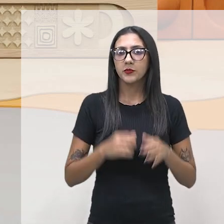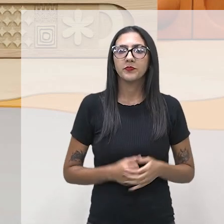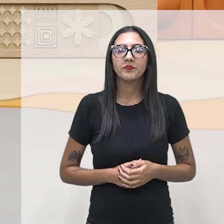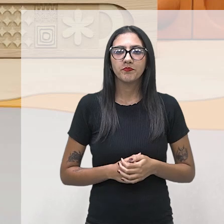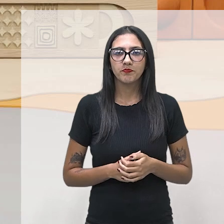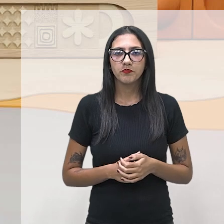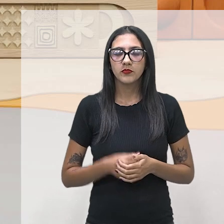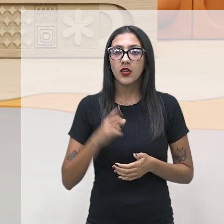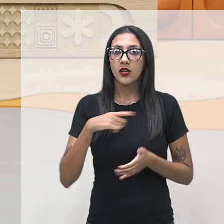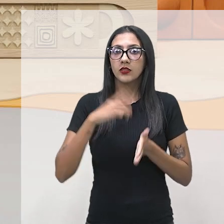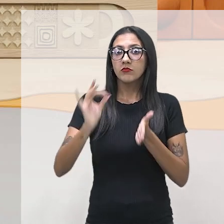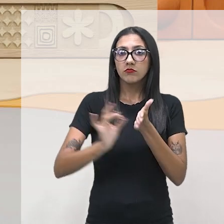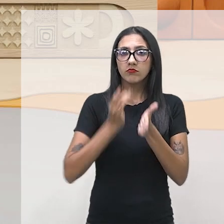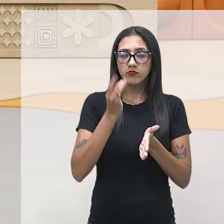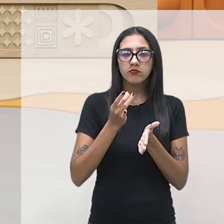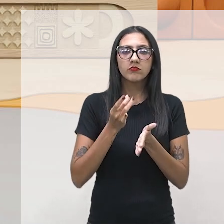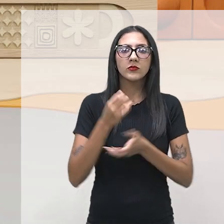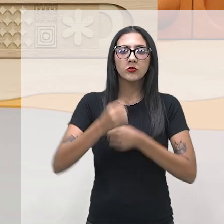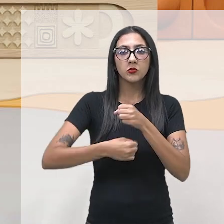lei assinada lá em